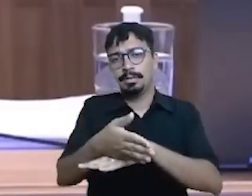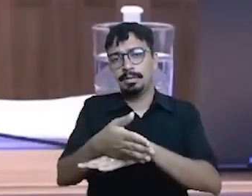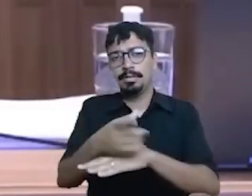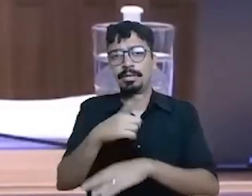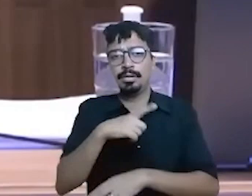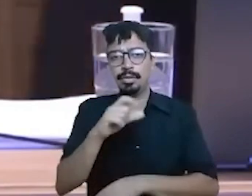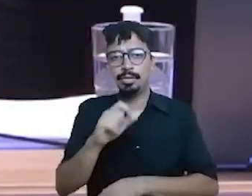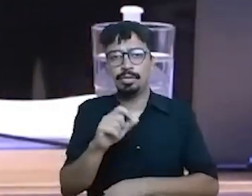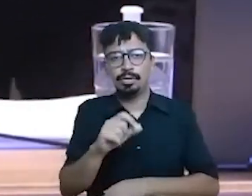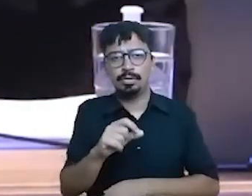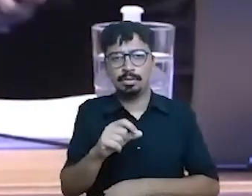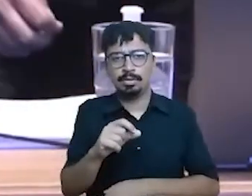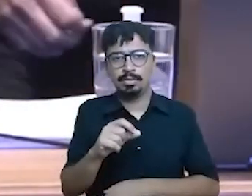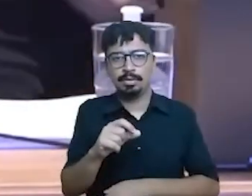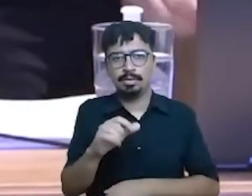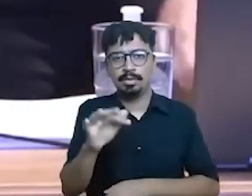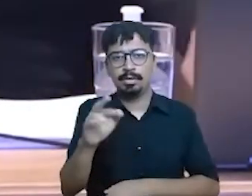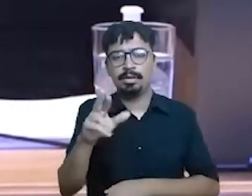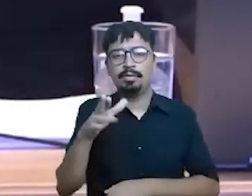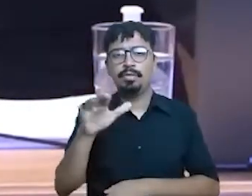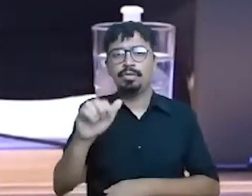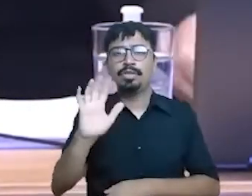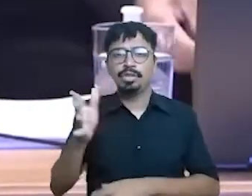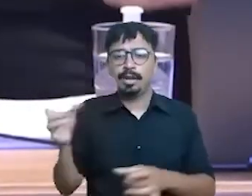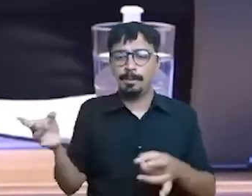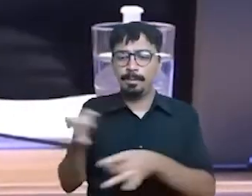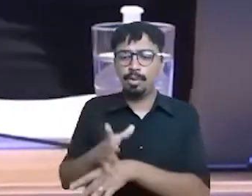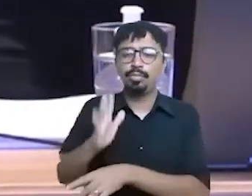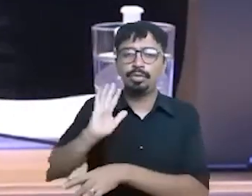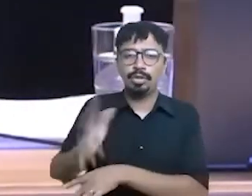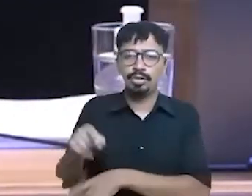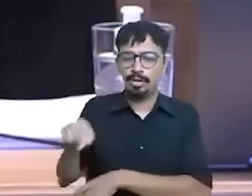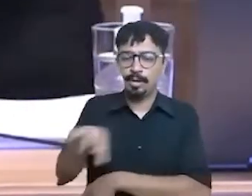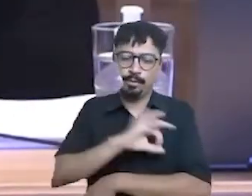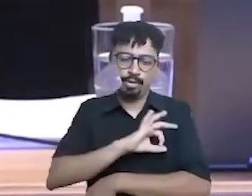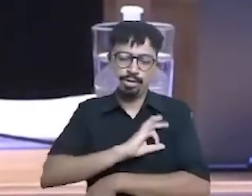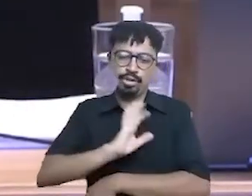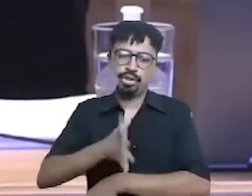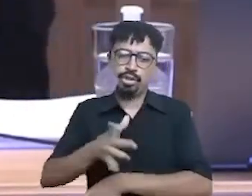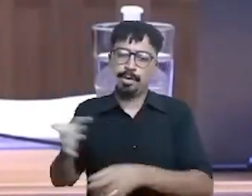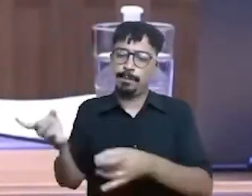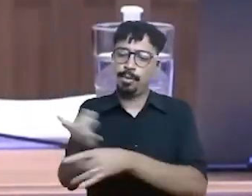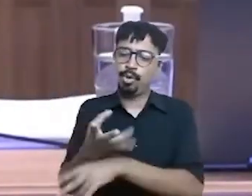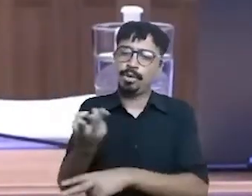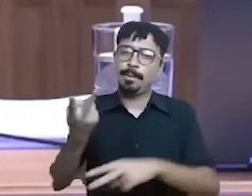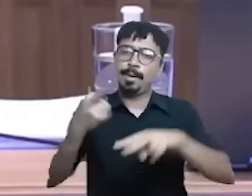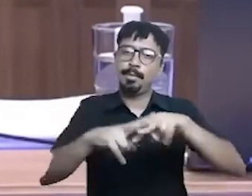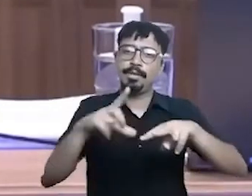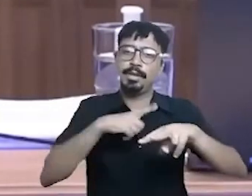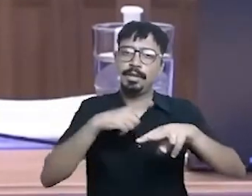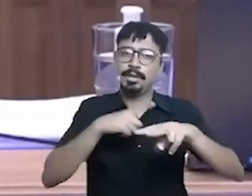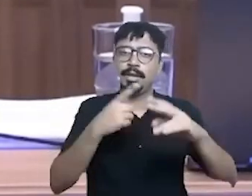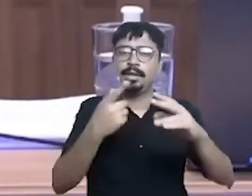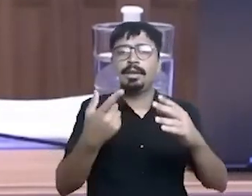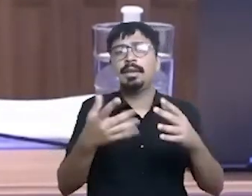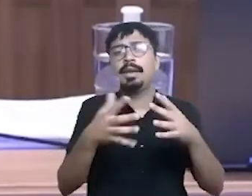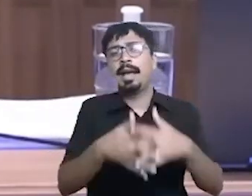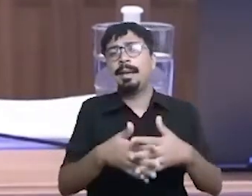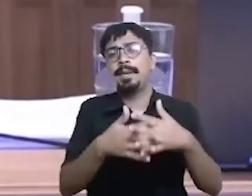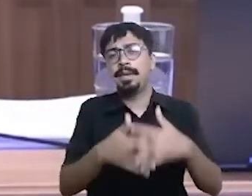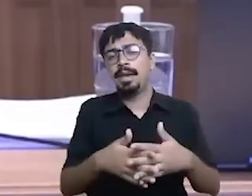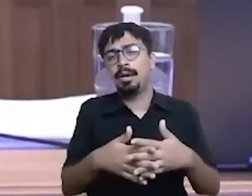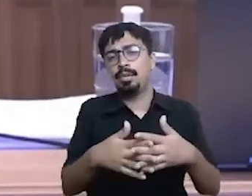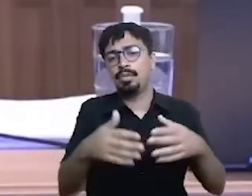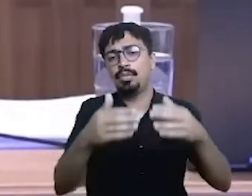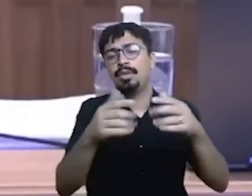todas as forças especializadas para MDF e havia uma linha de blindados e policiais Militar de militares que enfim aí eu não tive acesso